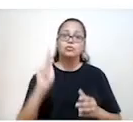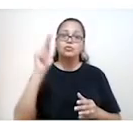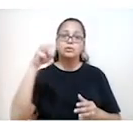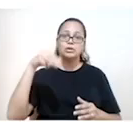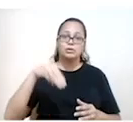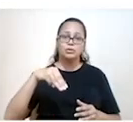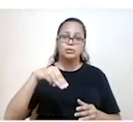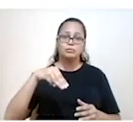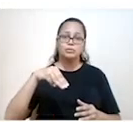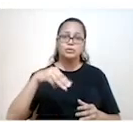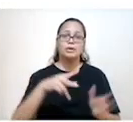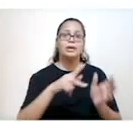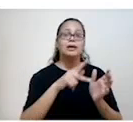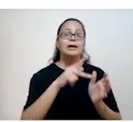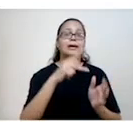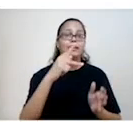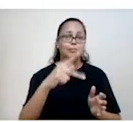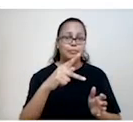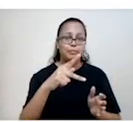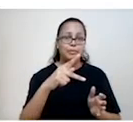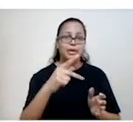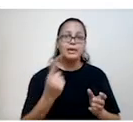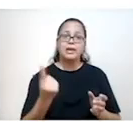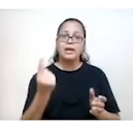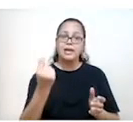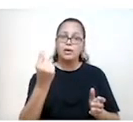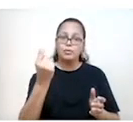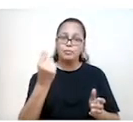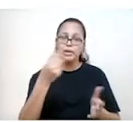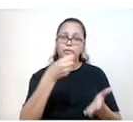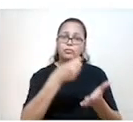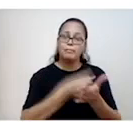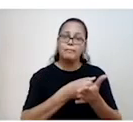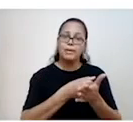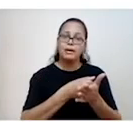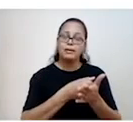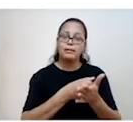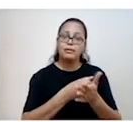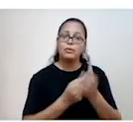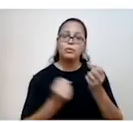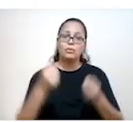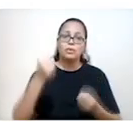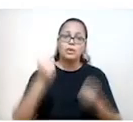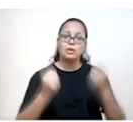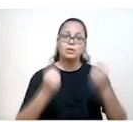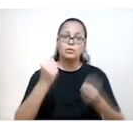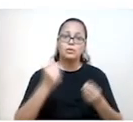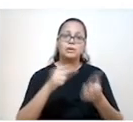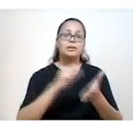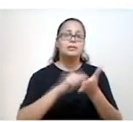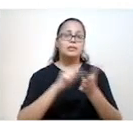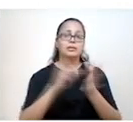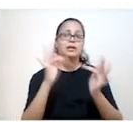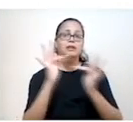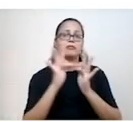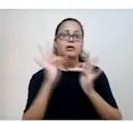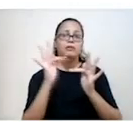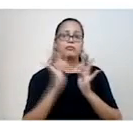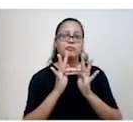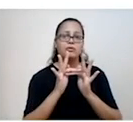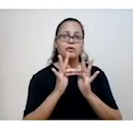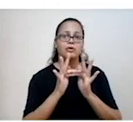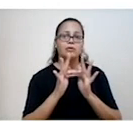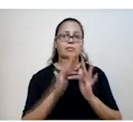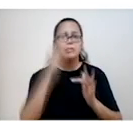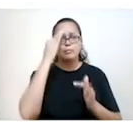pela corrida, escreva a fórmula que permite determinar o valor a ser pago em função do número de quilômetros rodados. Então aqui